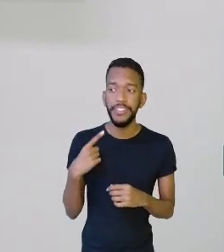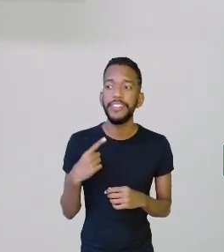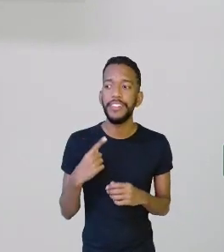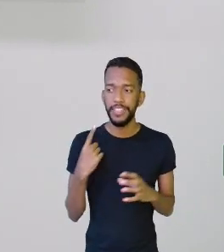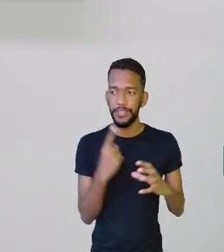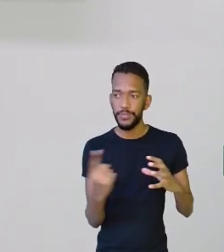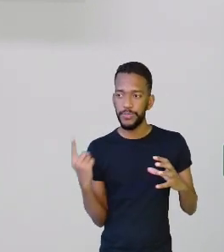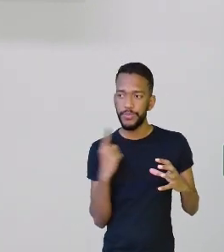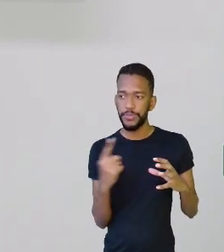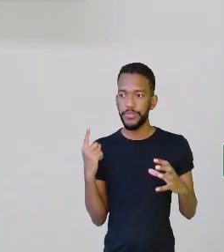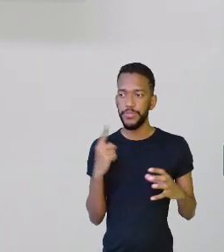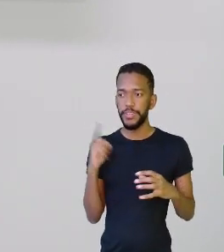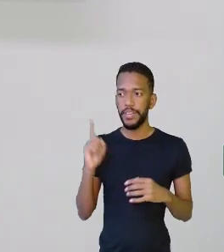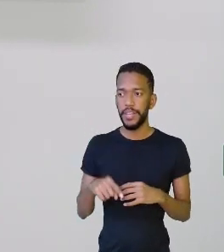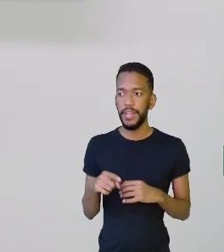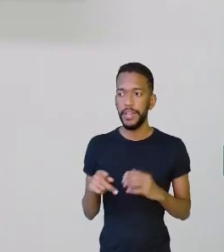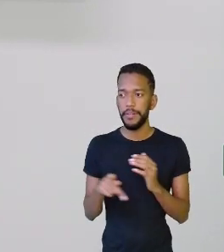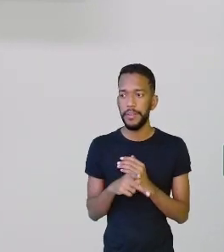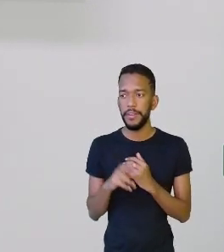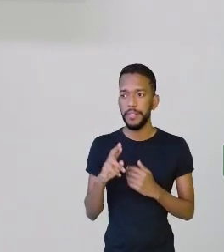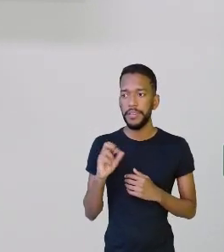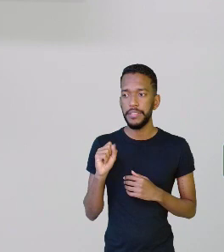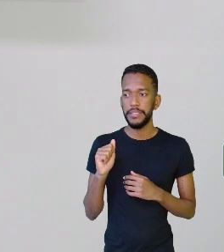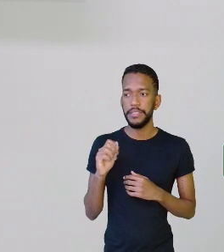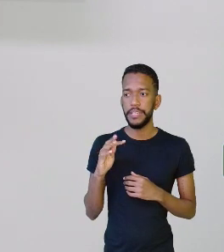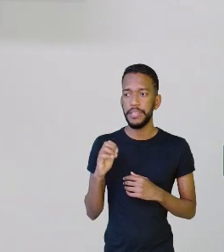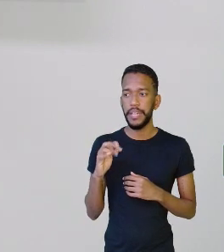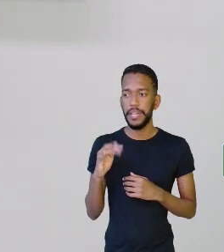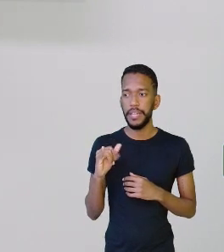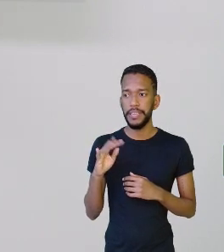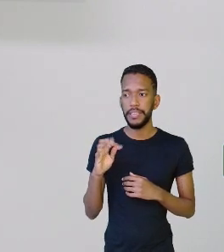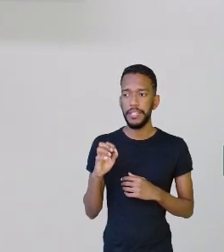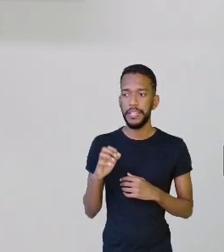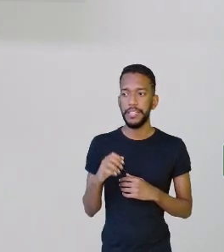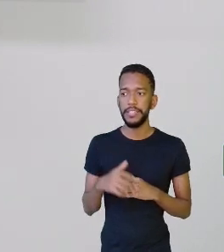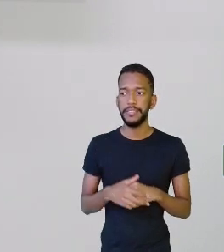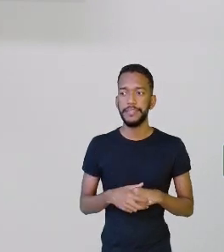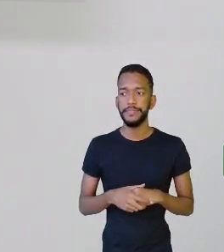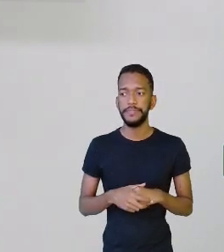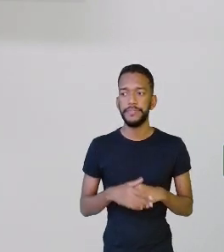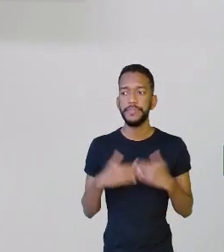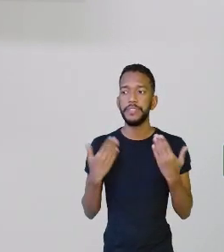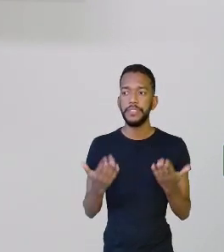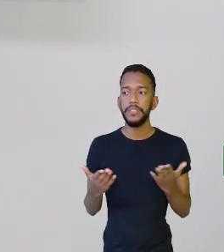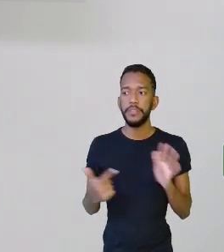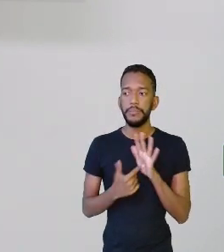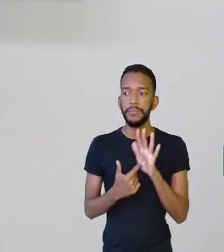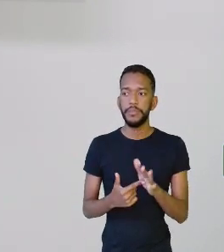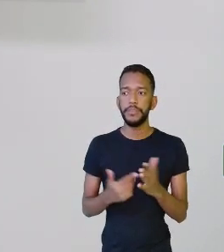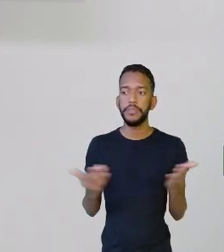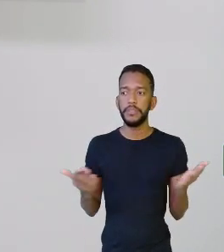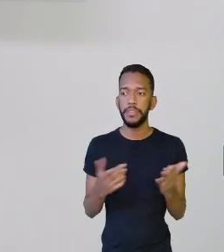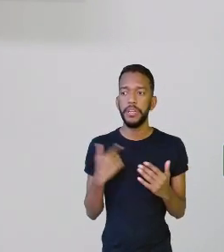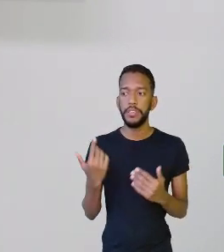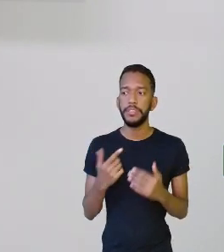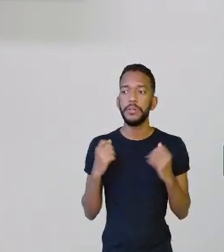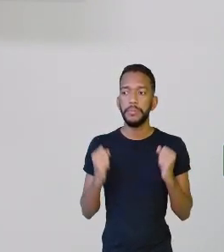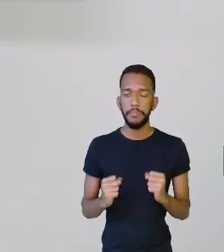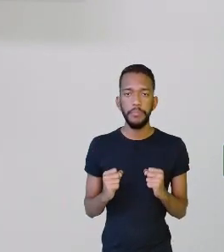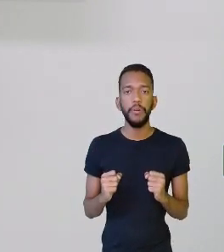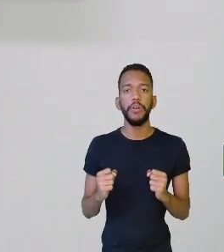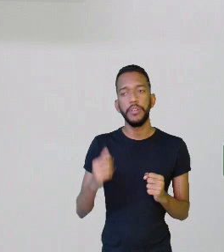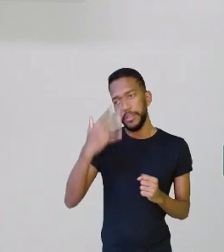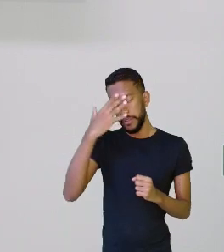esse acompanhamento, é o satélite, a Lua. Então, nesta representação aqui, dá para a gente compreender